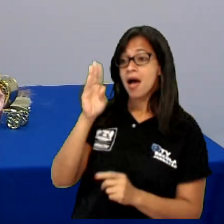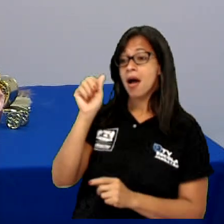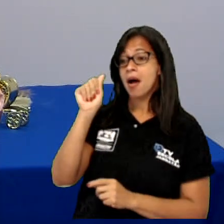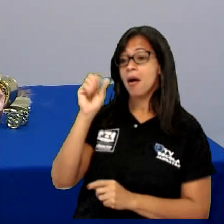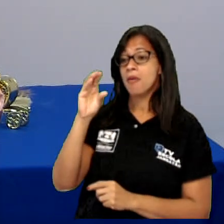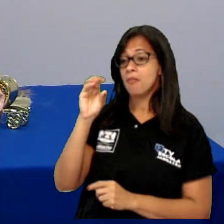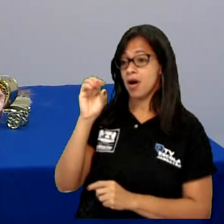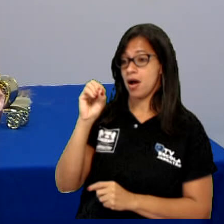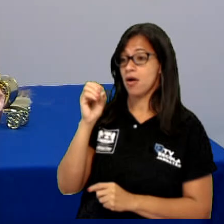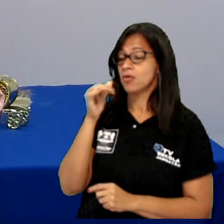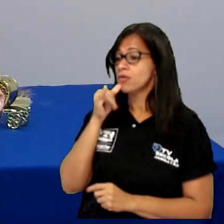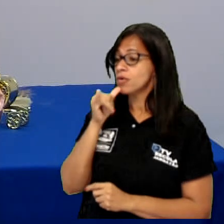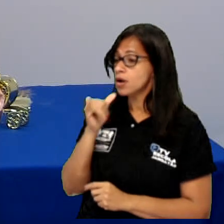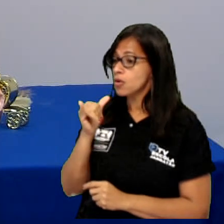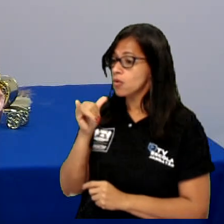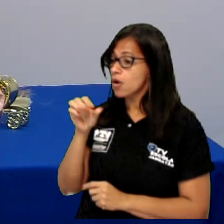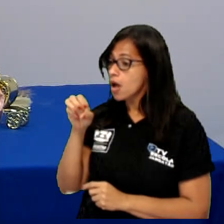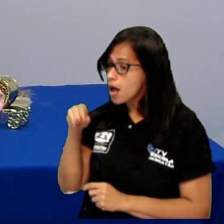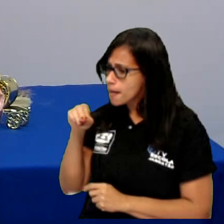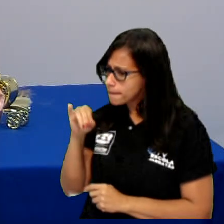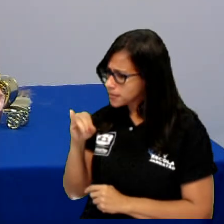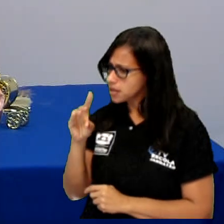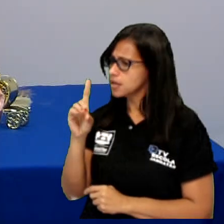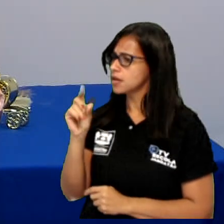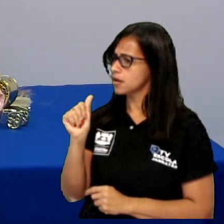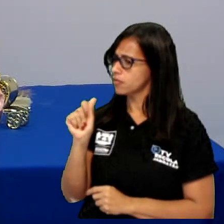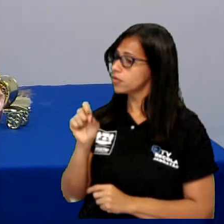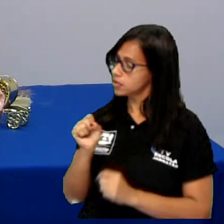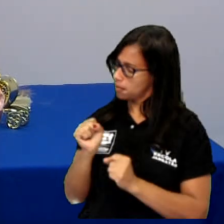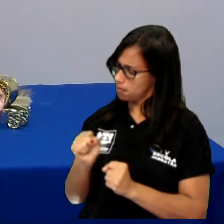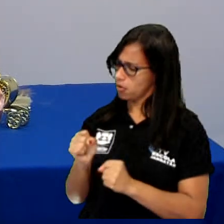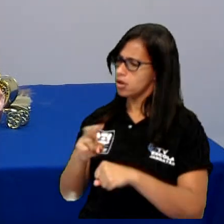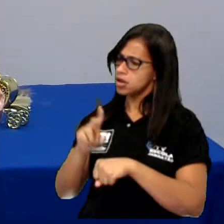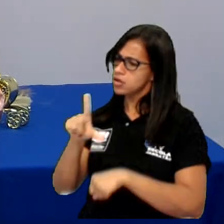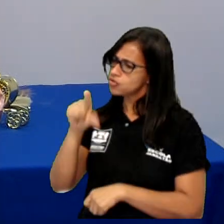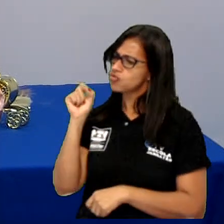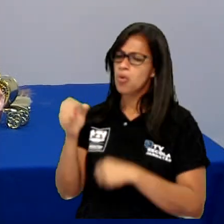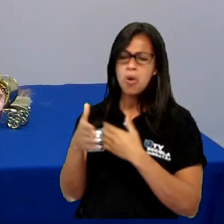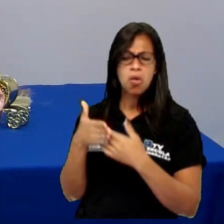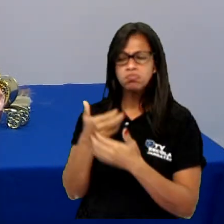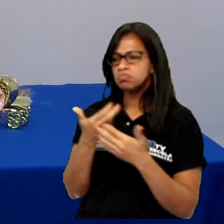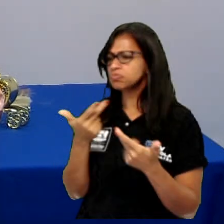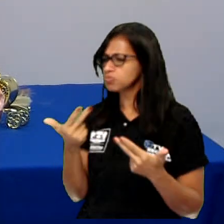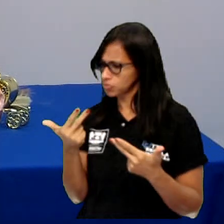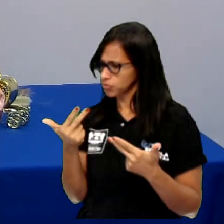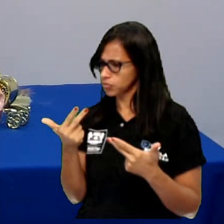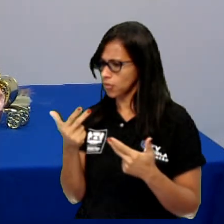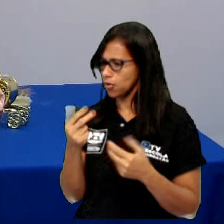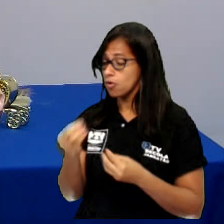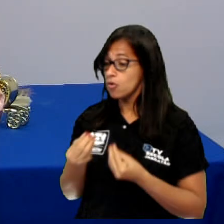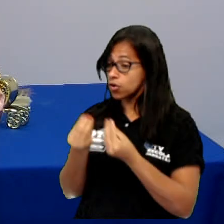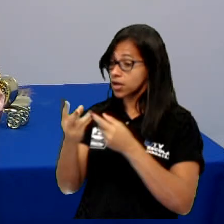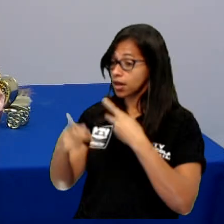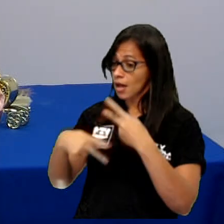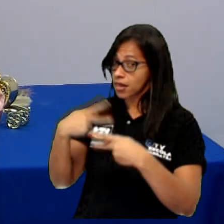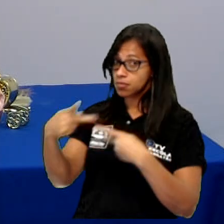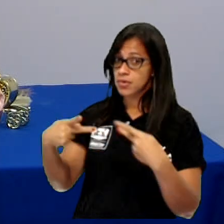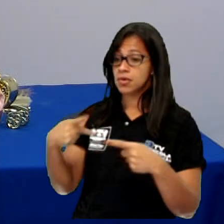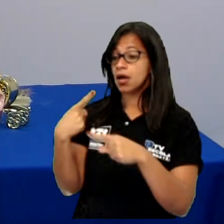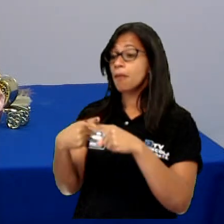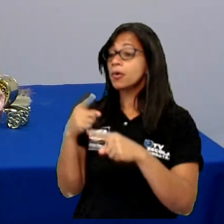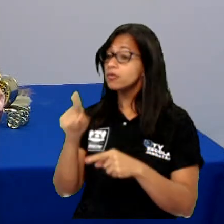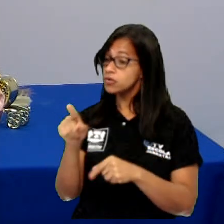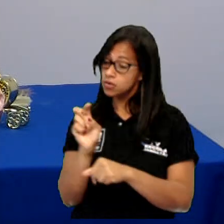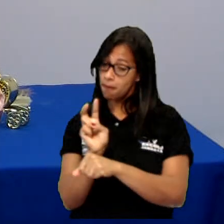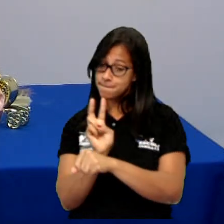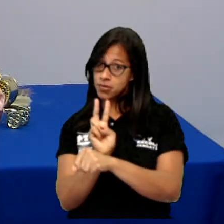você pode escolher qualquer coisa, porque eu vou lhe dar de presente. Olha, você cuidou de alguém